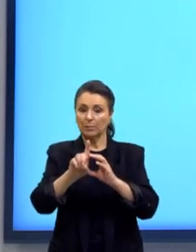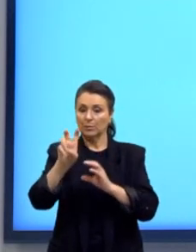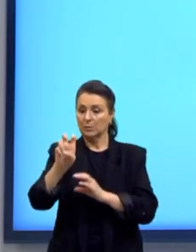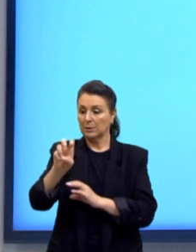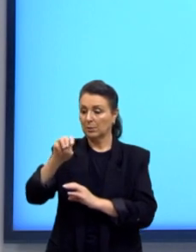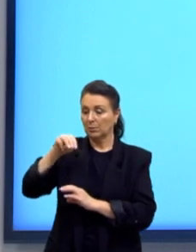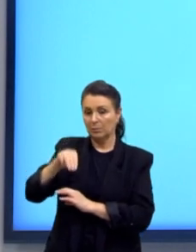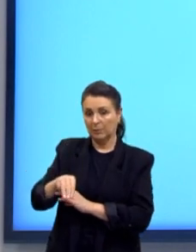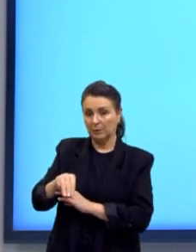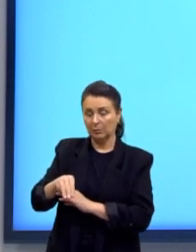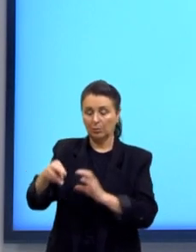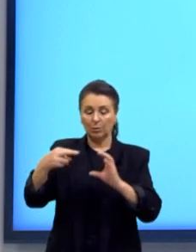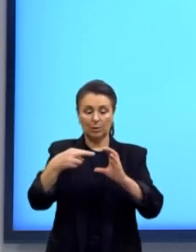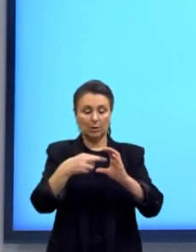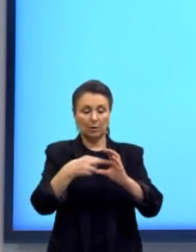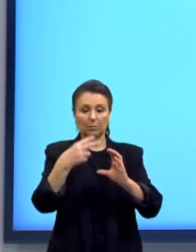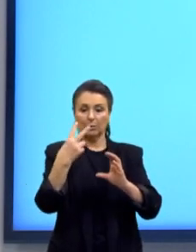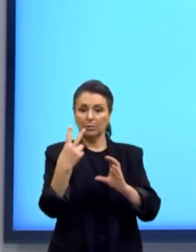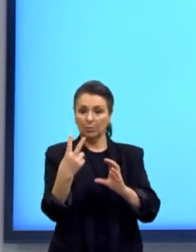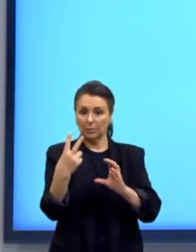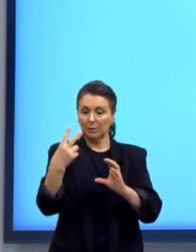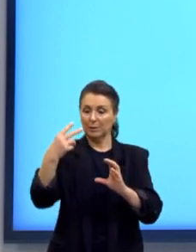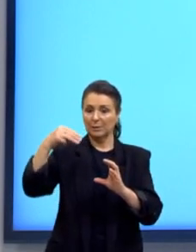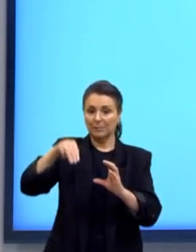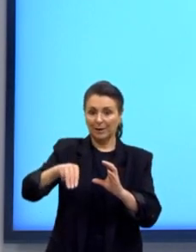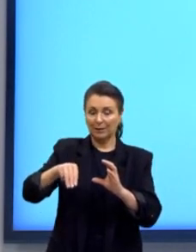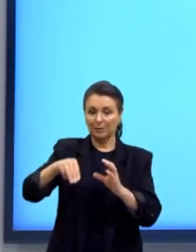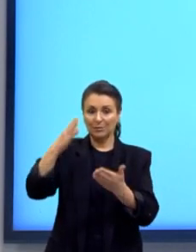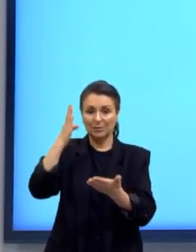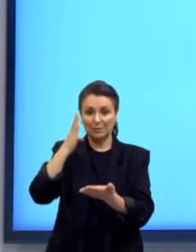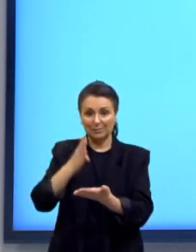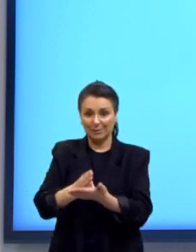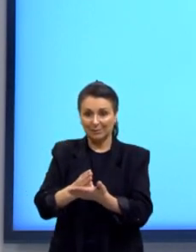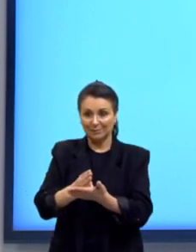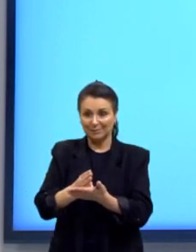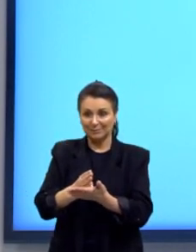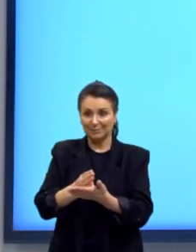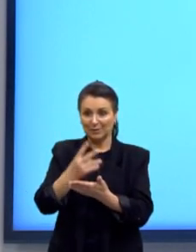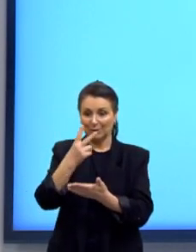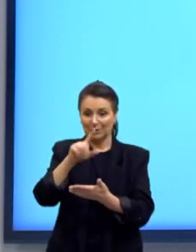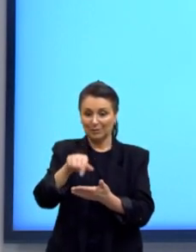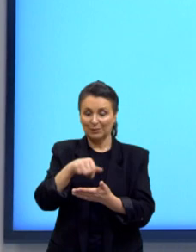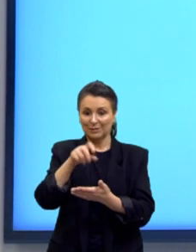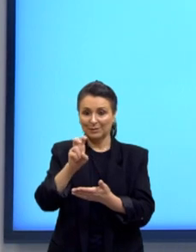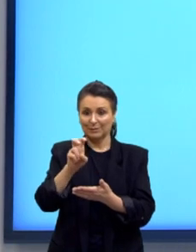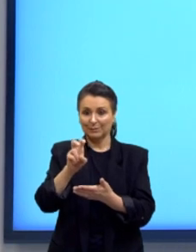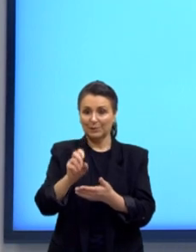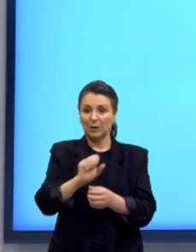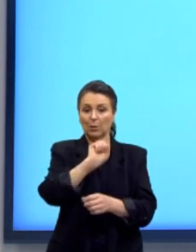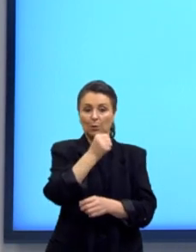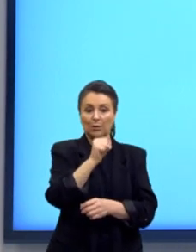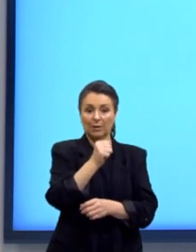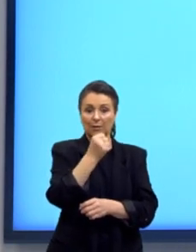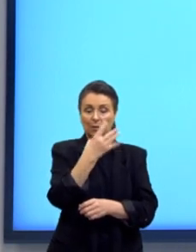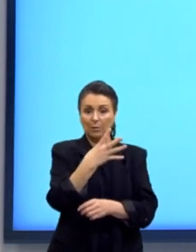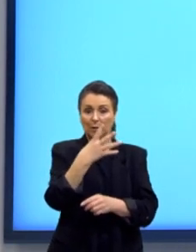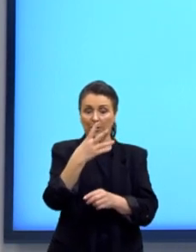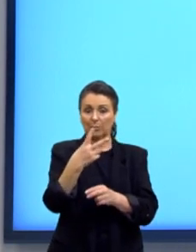metros e eu que seria de 2,5 então 84 = 3x